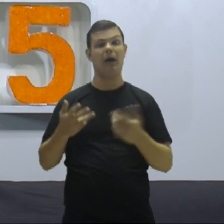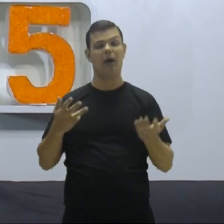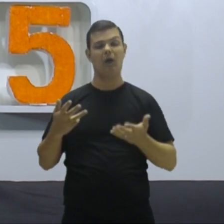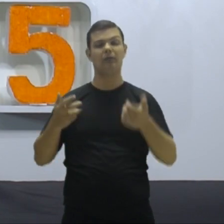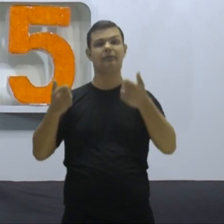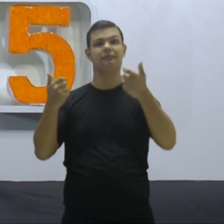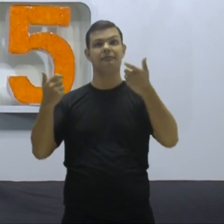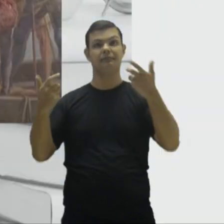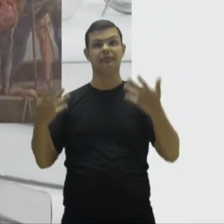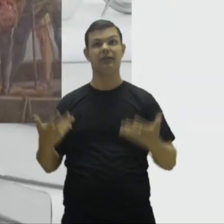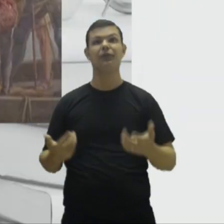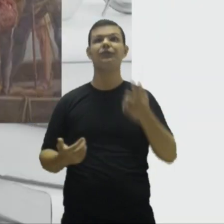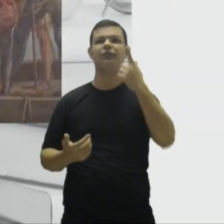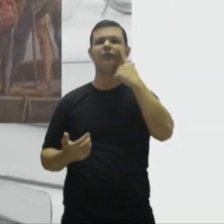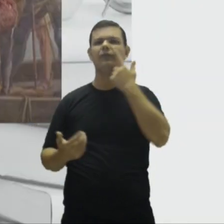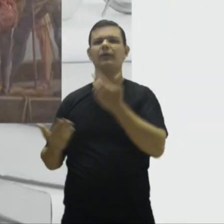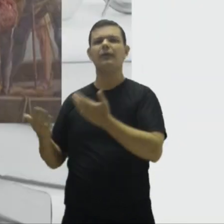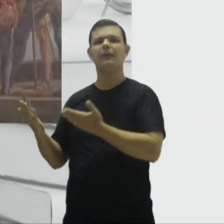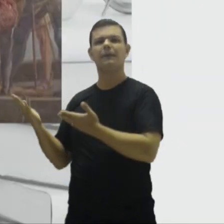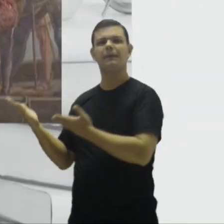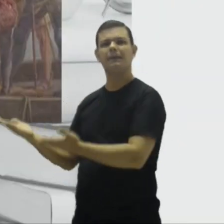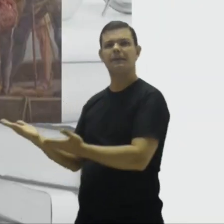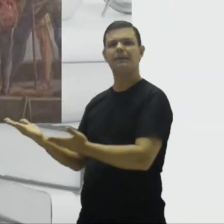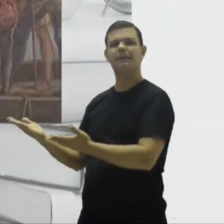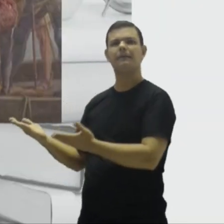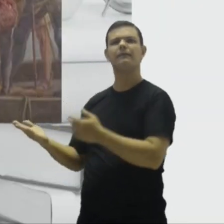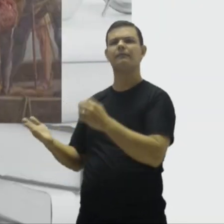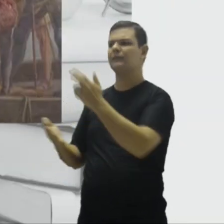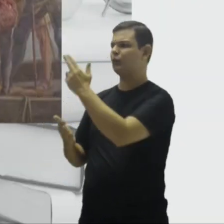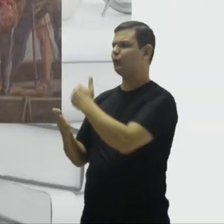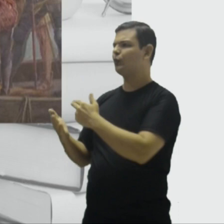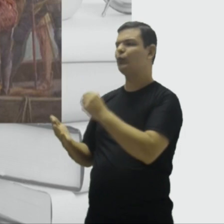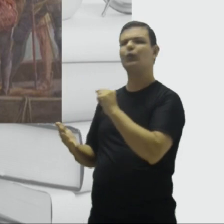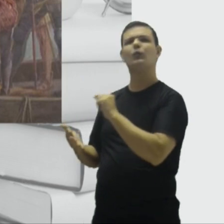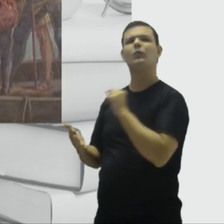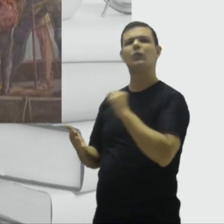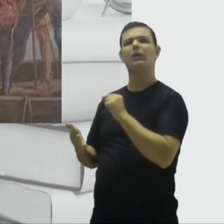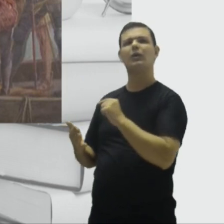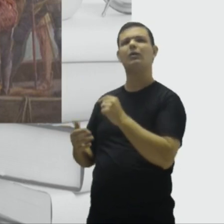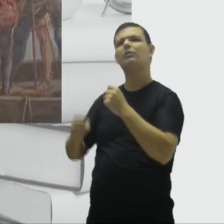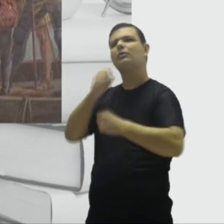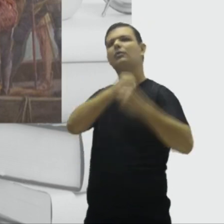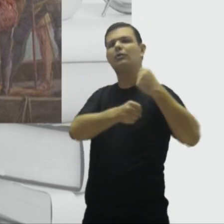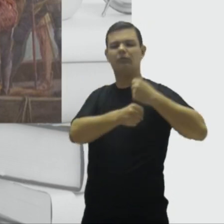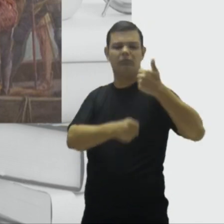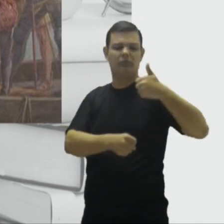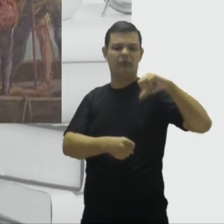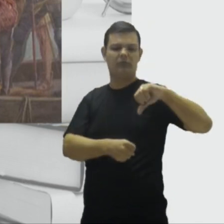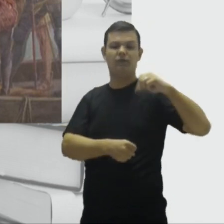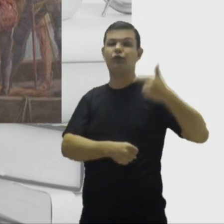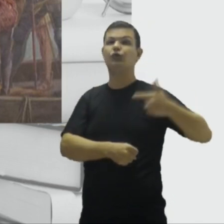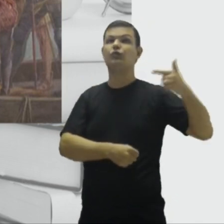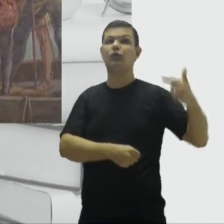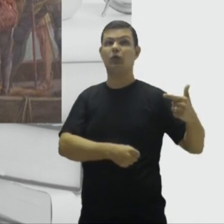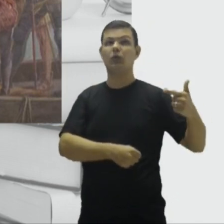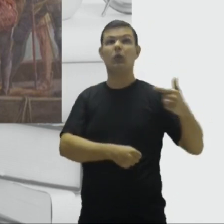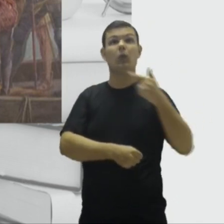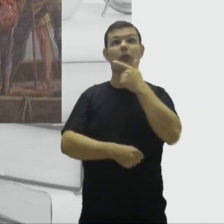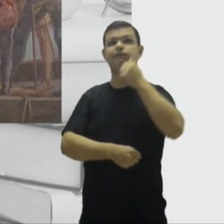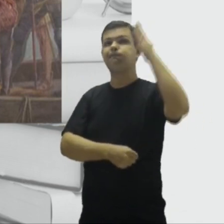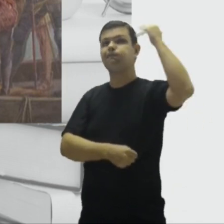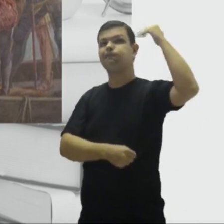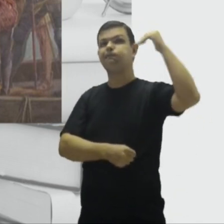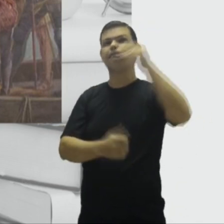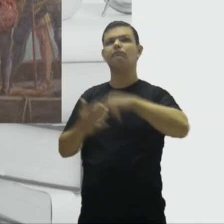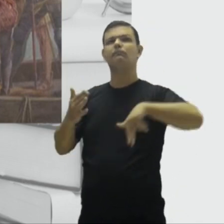brasileiros, olha essa tela, essa pintura maravilhosa, que foi pintada em 1922 por um pintor